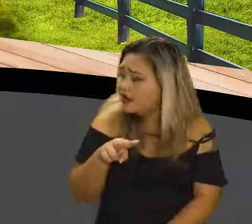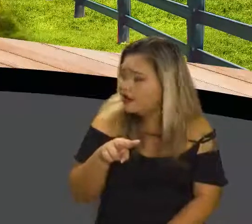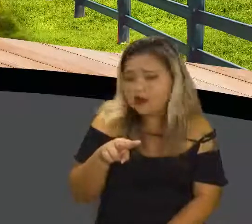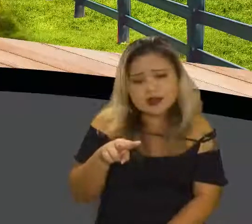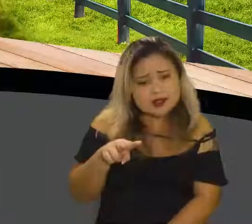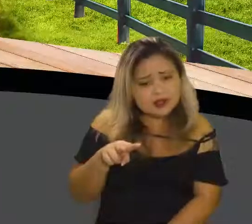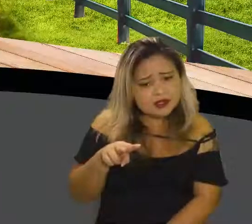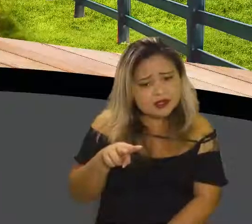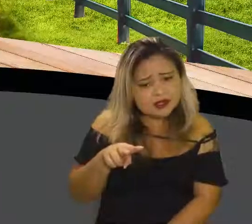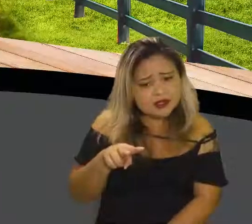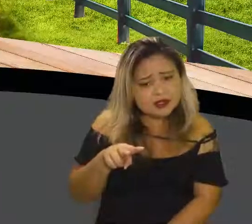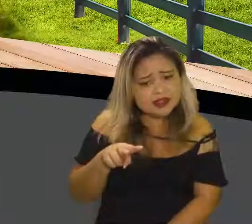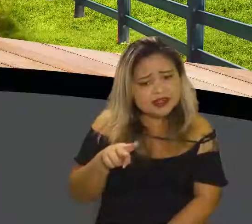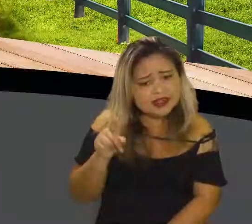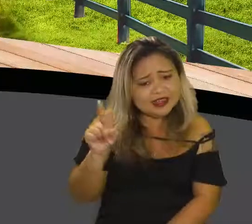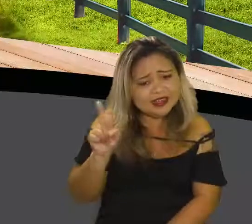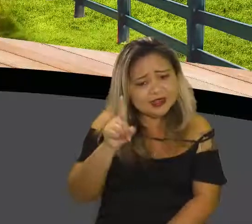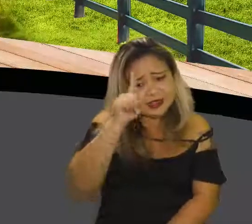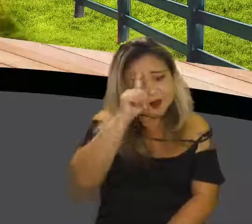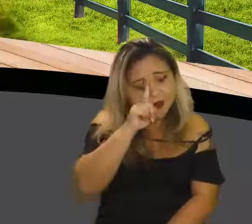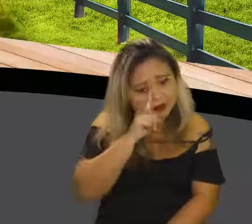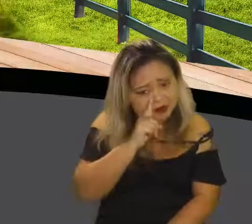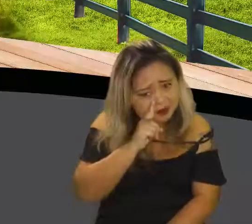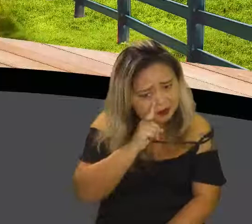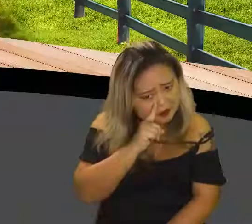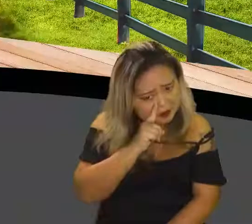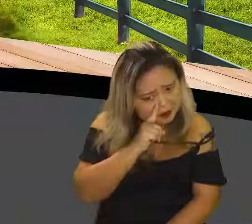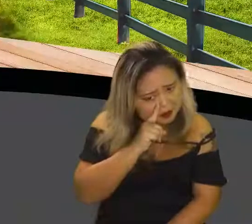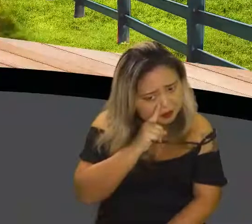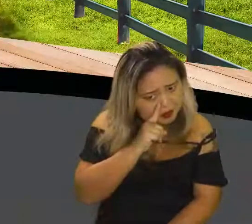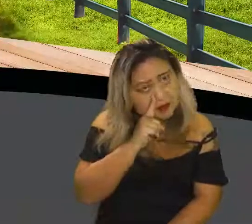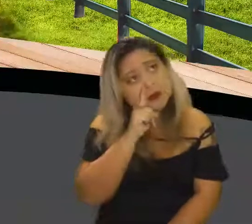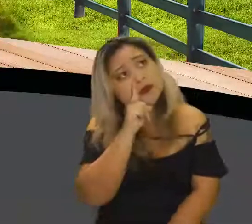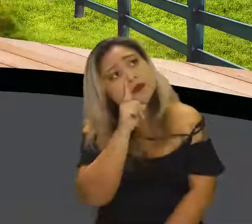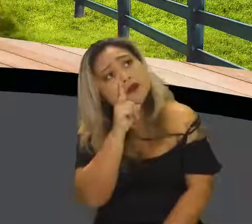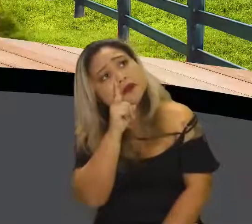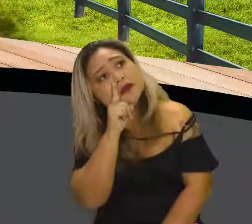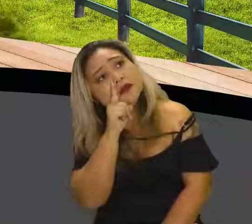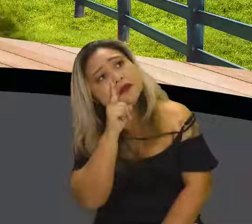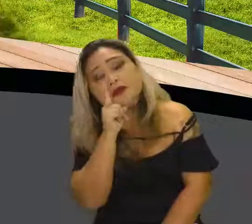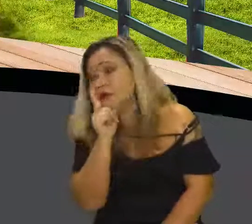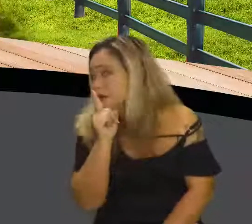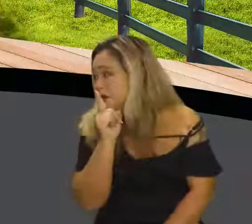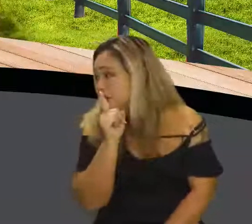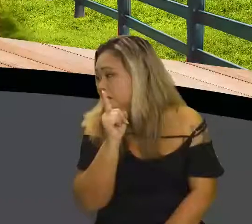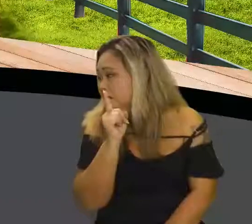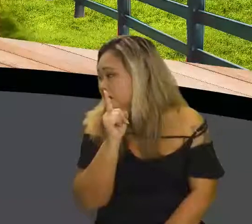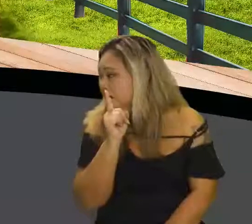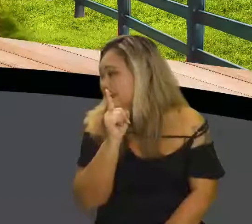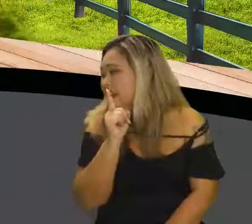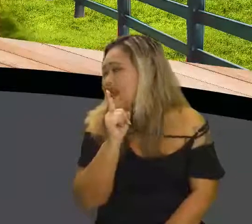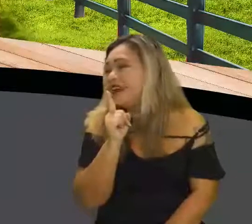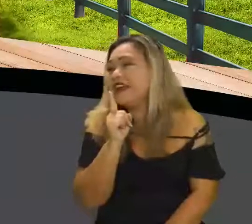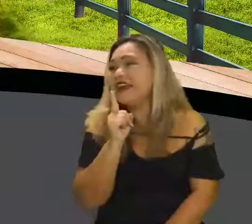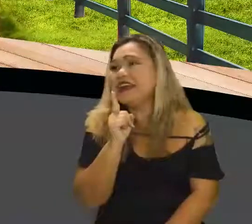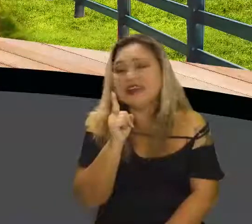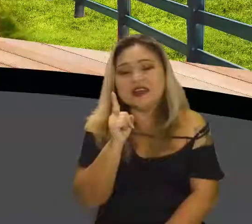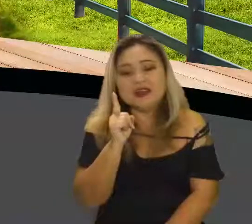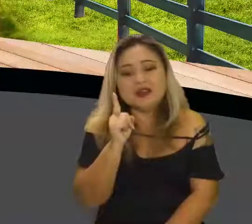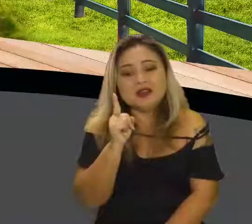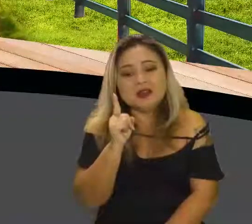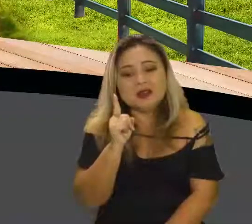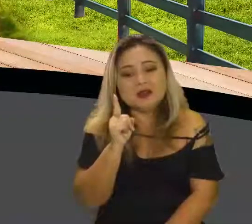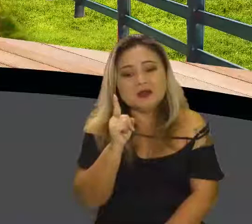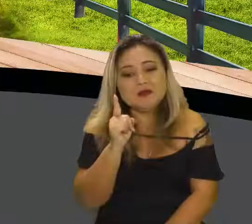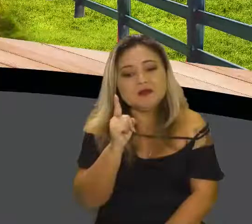está mais amarelado e ali está... Eu esqueci de engraxar. Deve ser isso. Ei, tá bom,